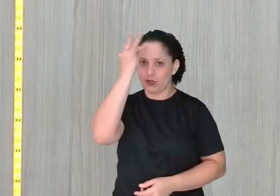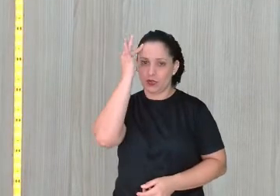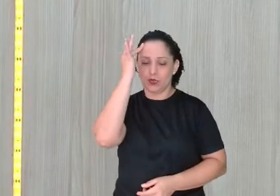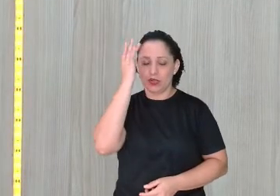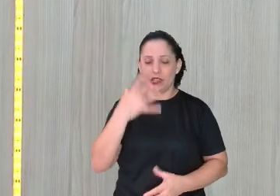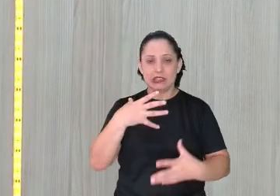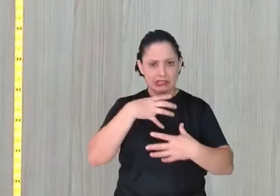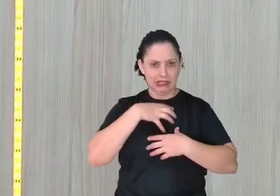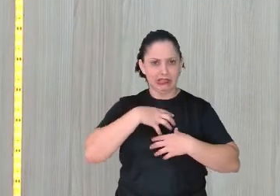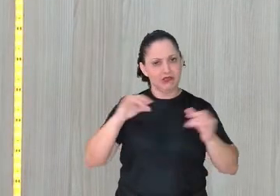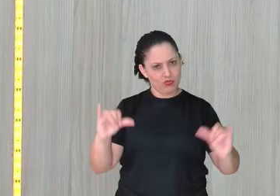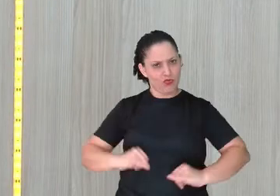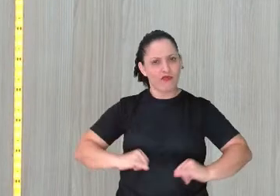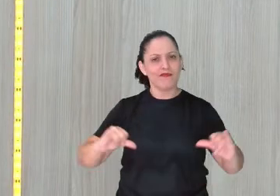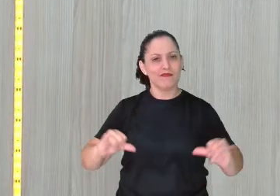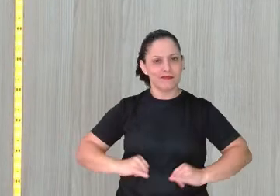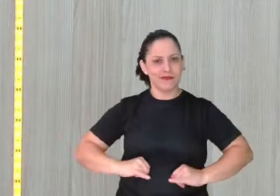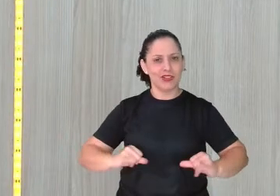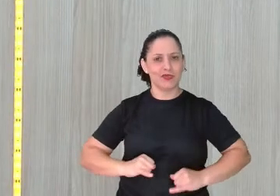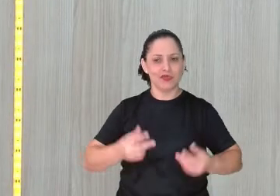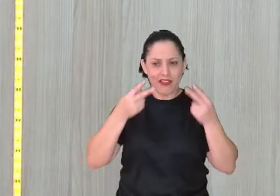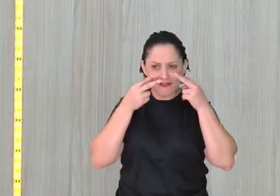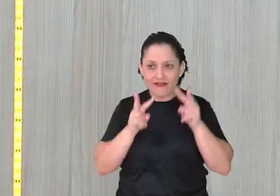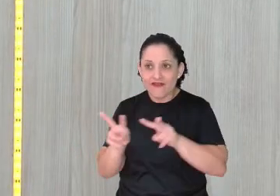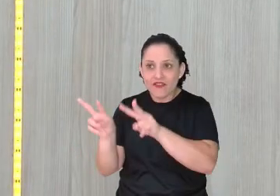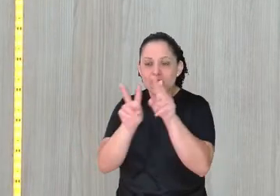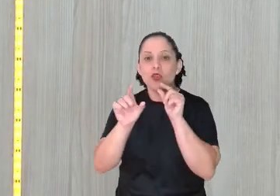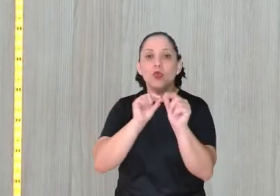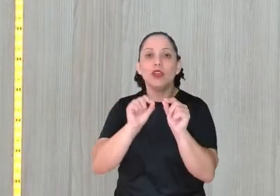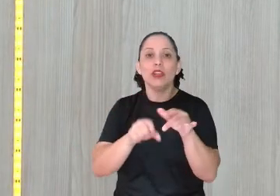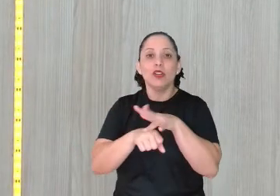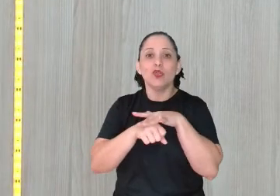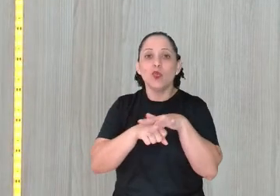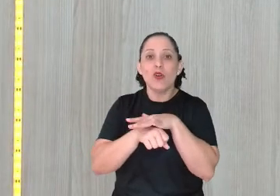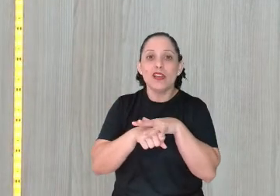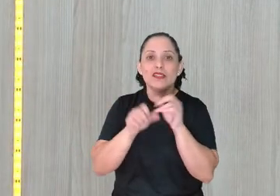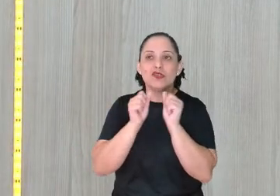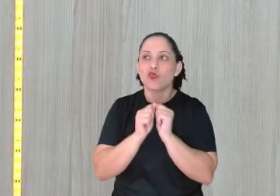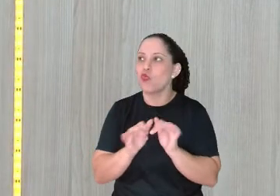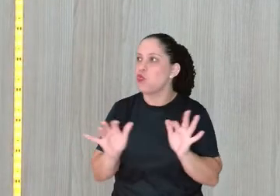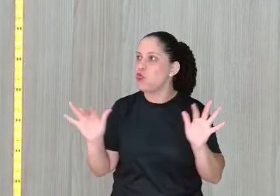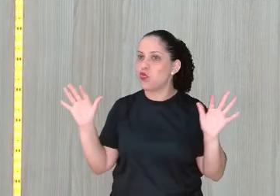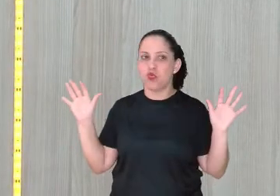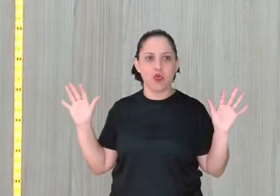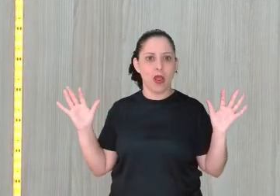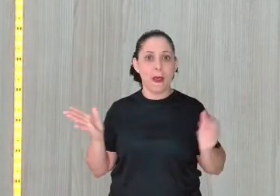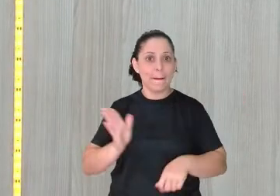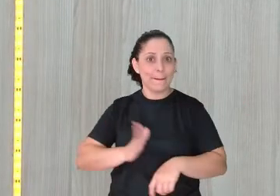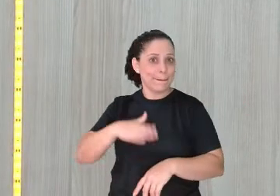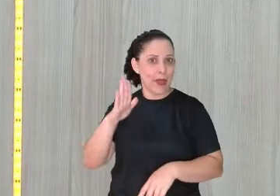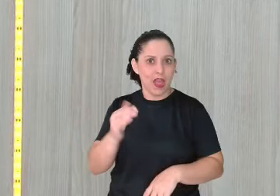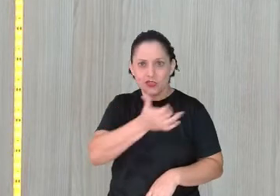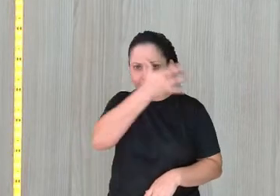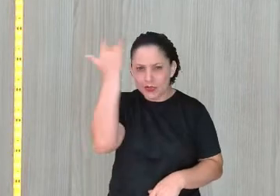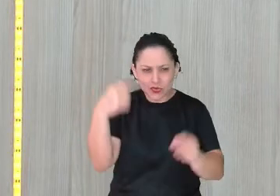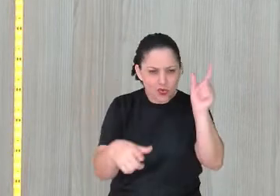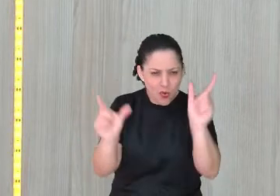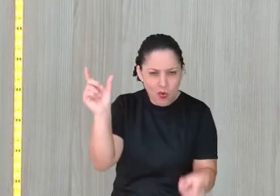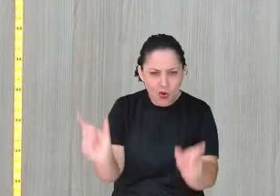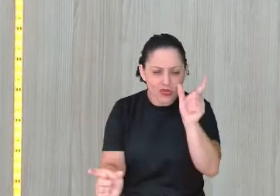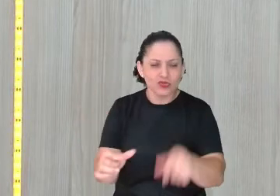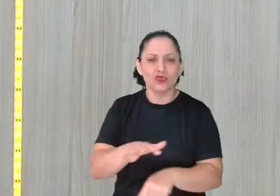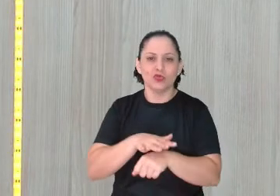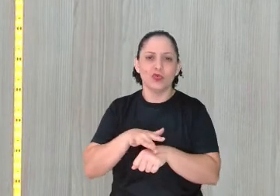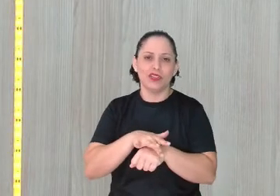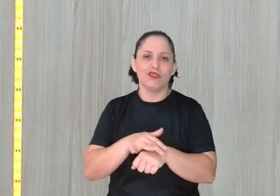né? A gente vê aí questões de doença aumentando no nosso planeta, né? No mundo, devido a